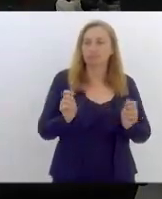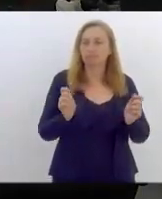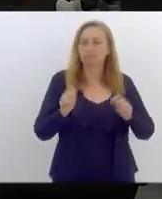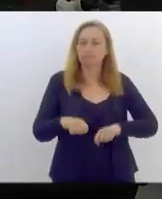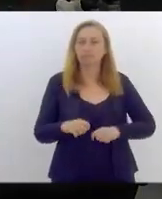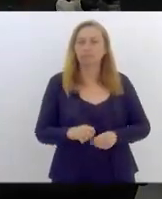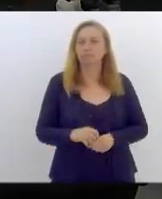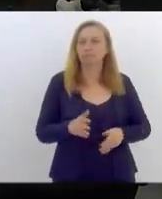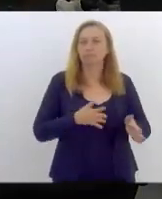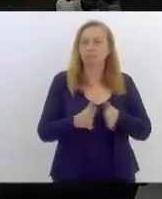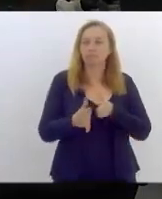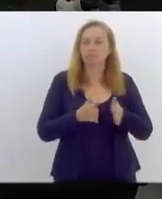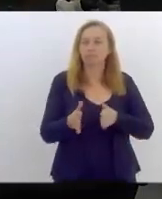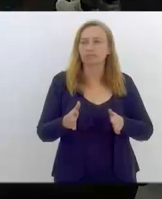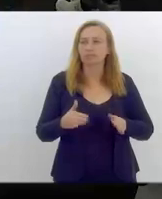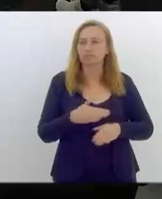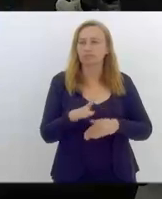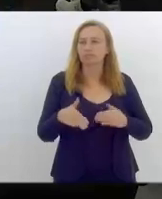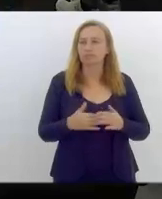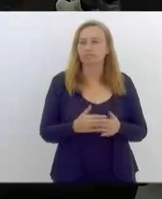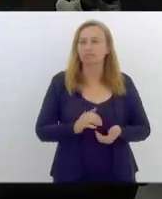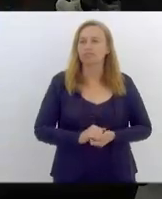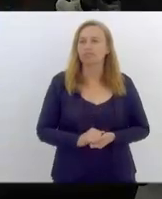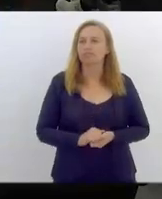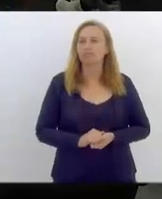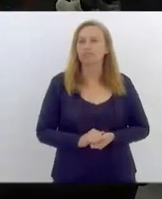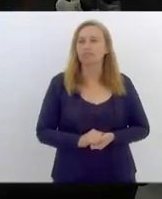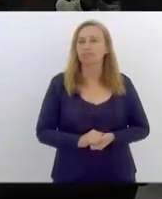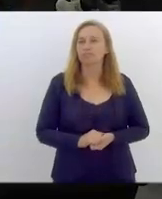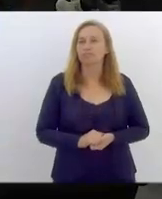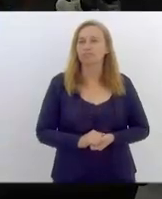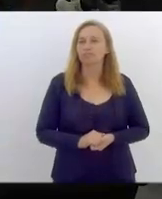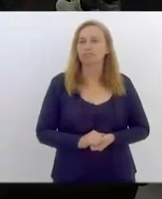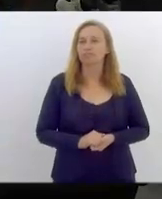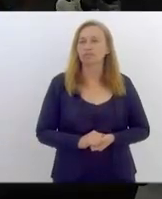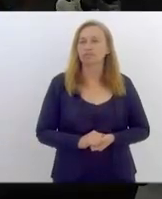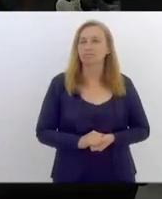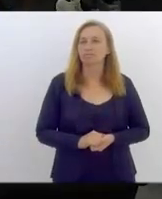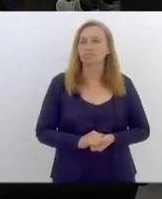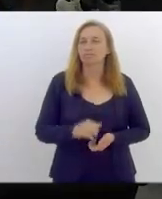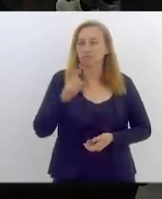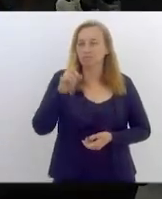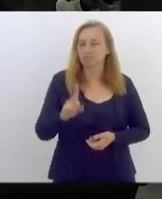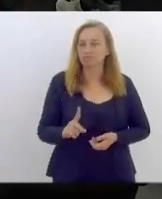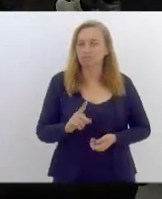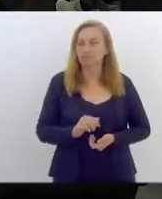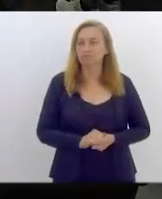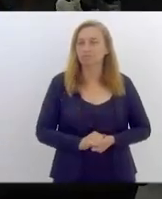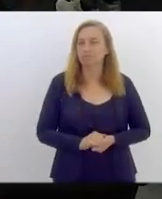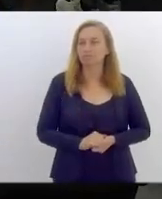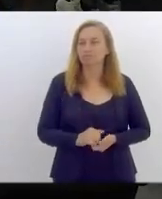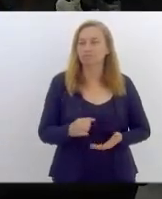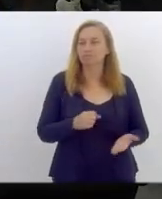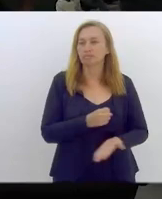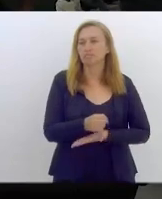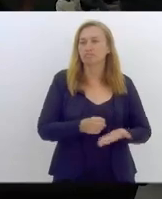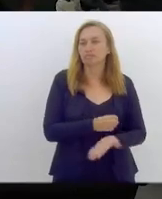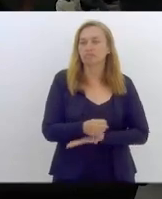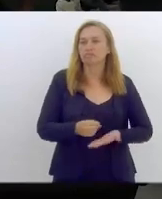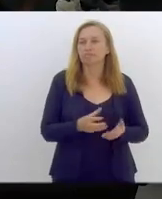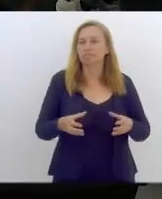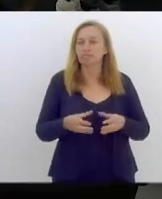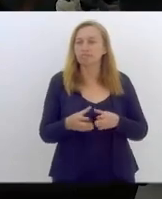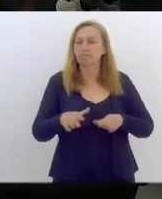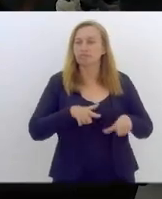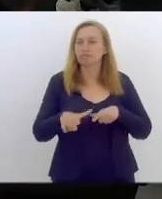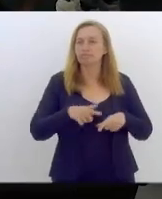possibilitar acesso à população, a essa população, acesso a direitos, acesso ao básico. O grupo trabalha